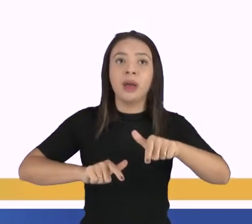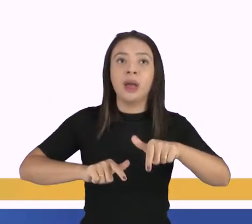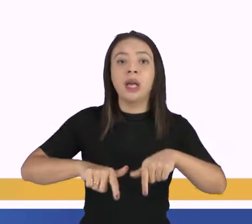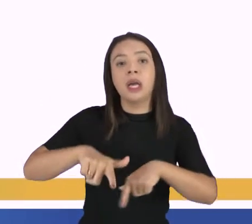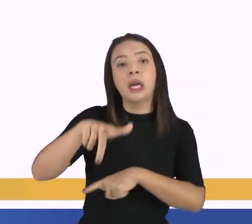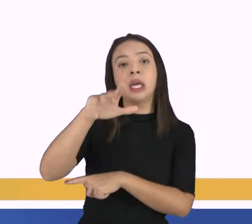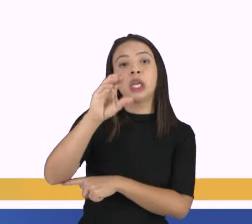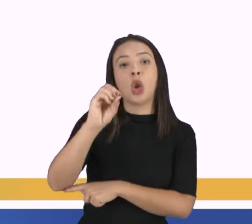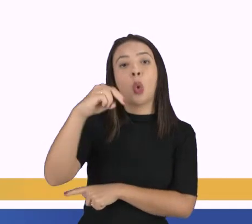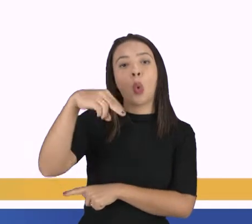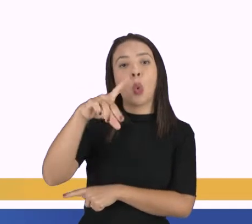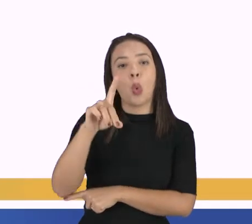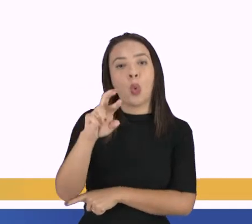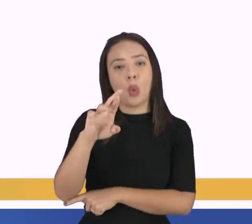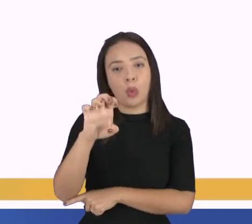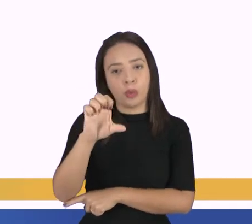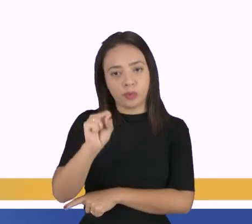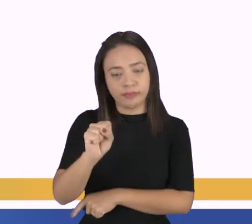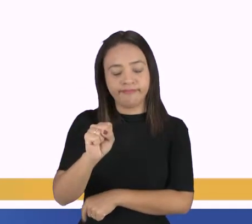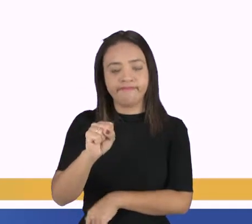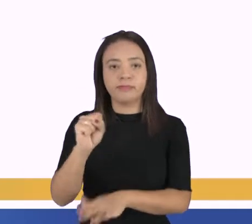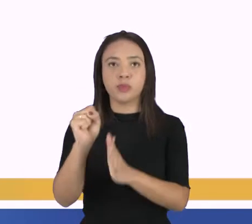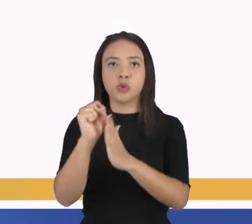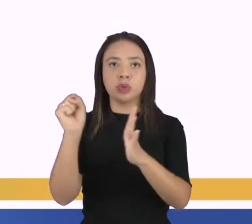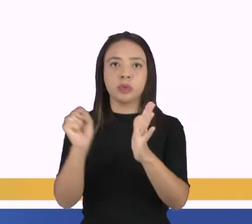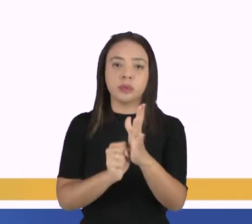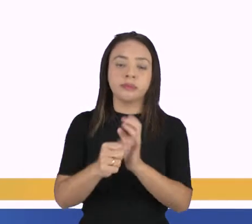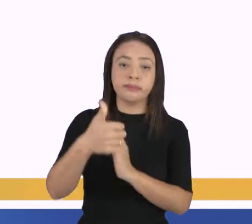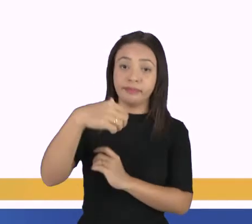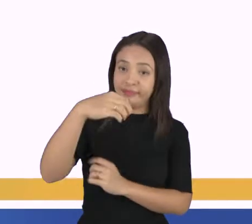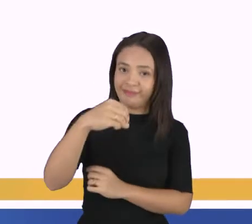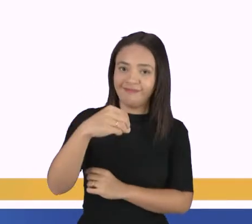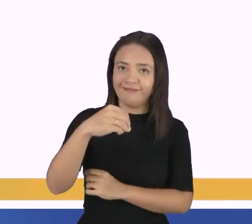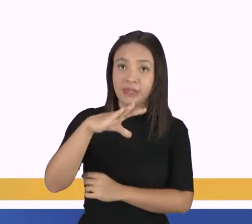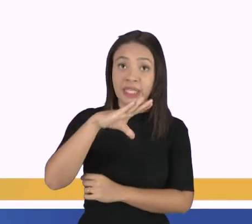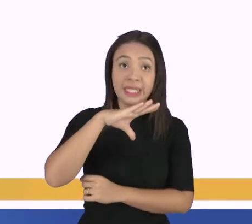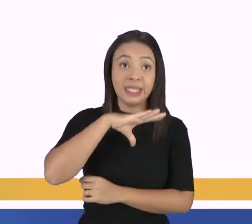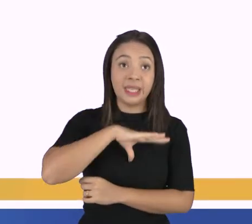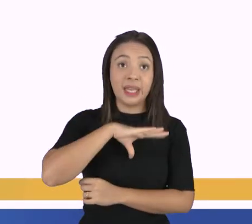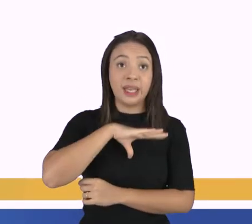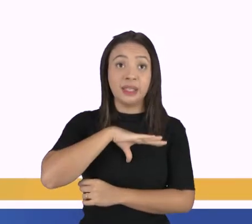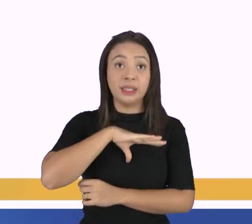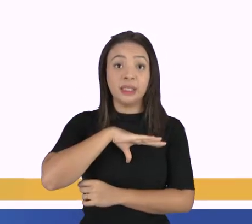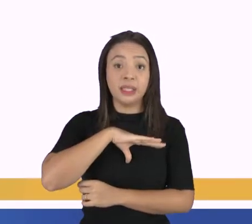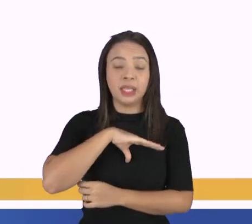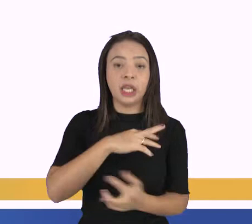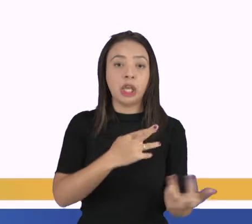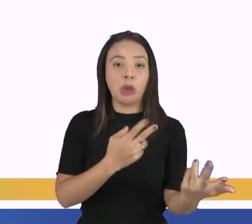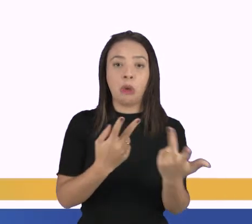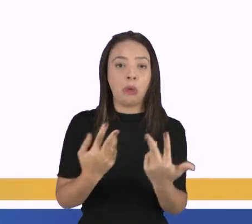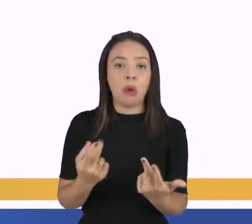século XIX. Cidades onde praticamente não havia diferença entre homem,